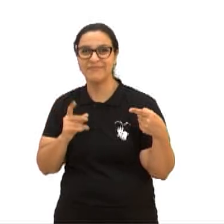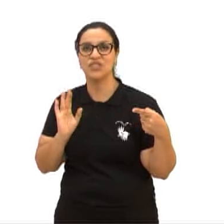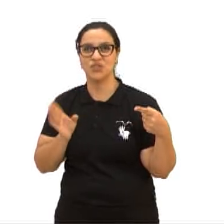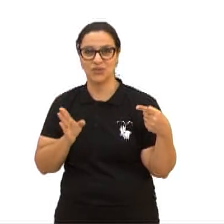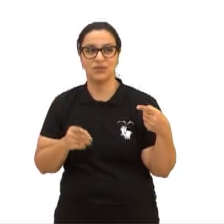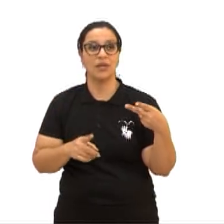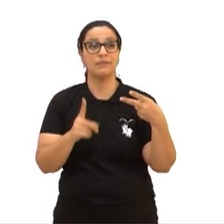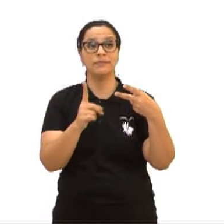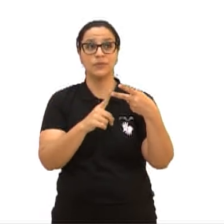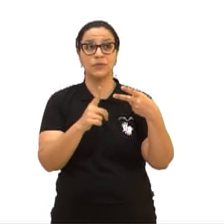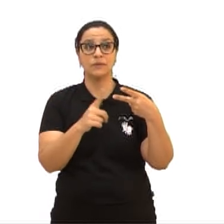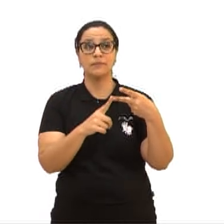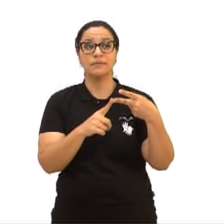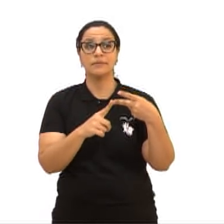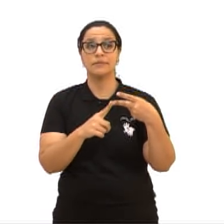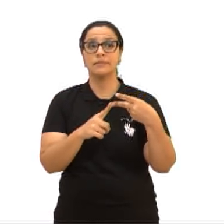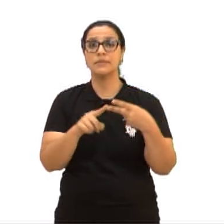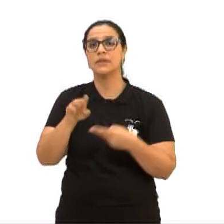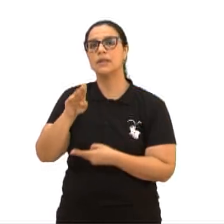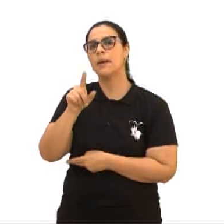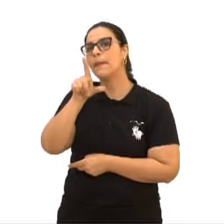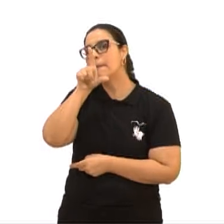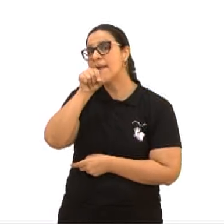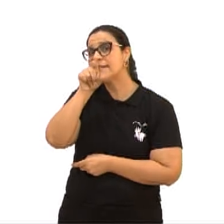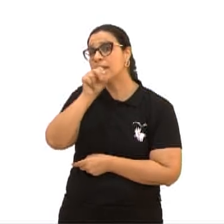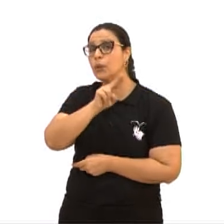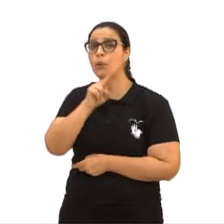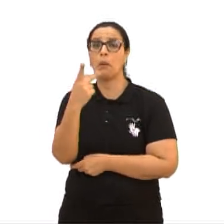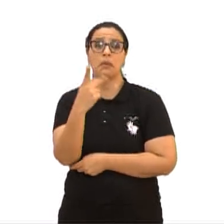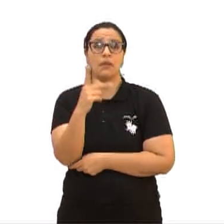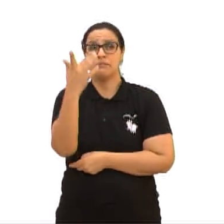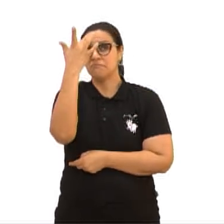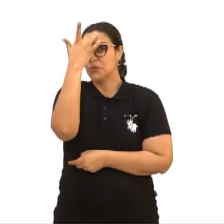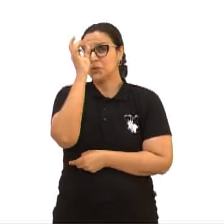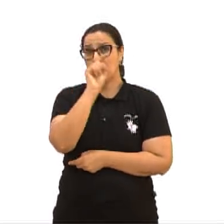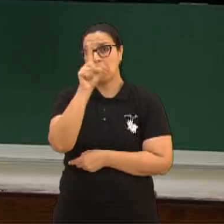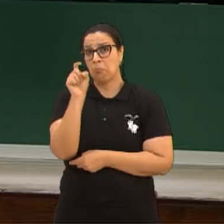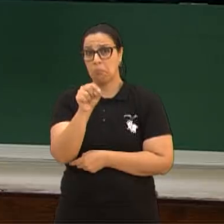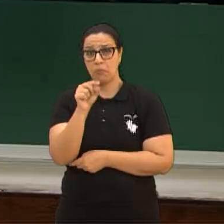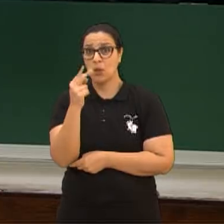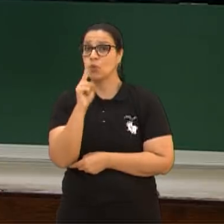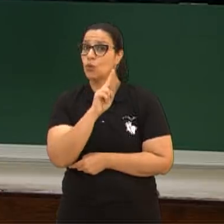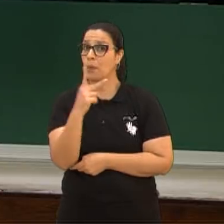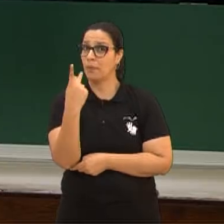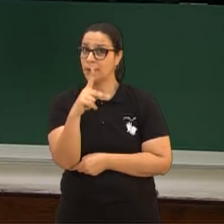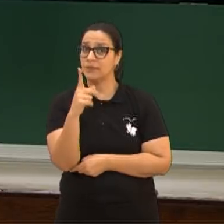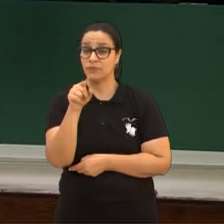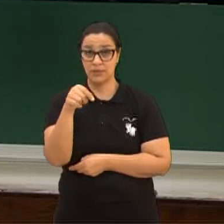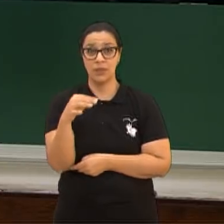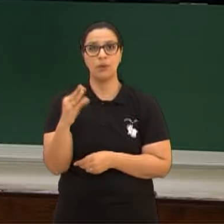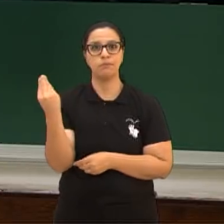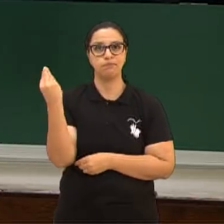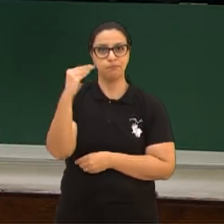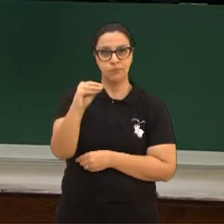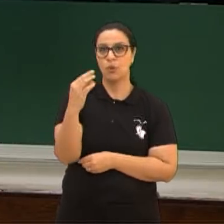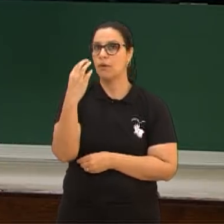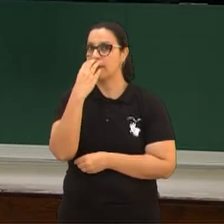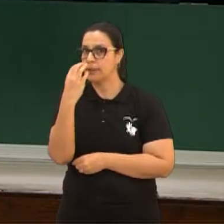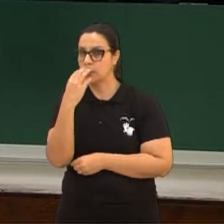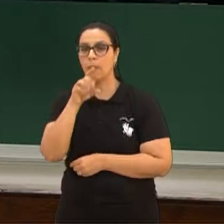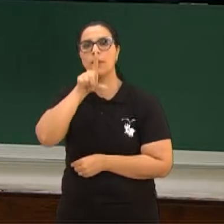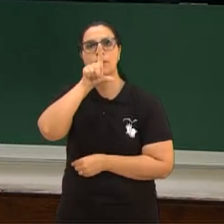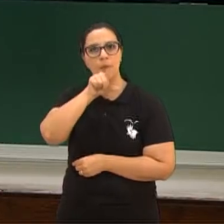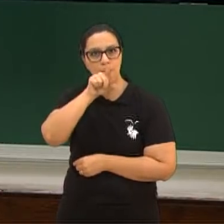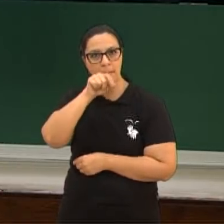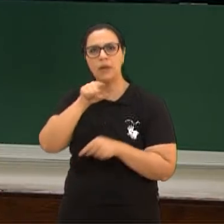né? E temos o Bird. Nós não sabemos o nome desse passarinho. Se você colocou o cachorro e o